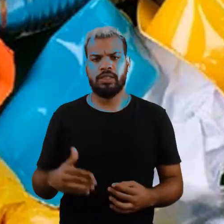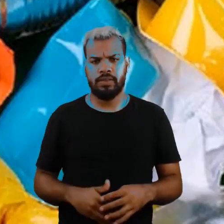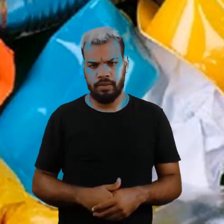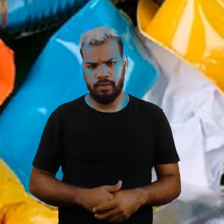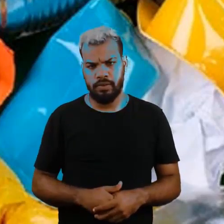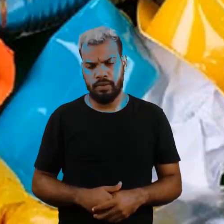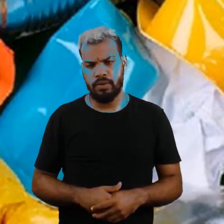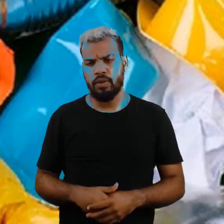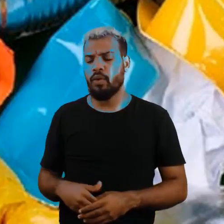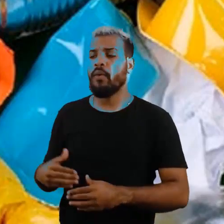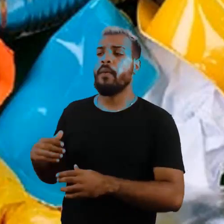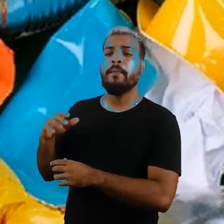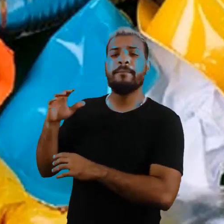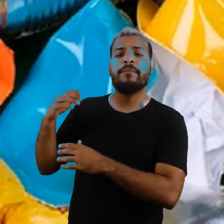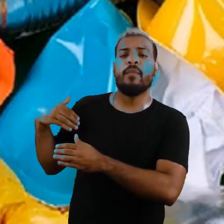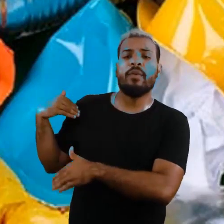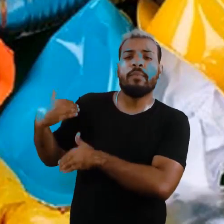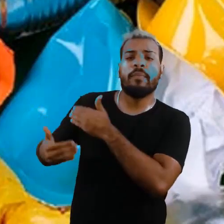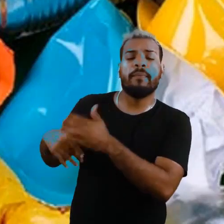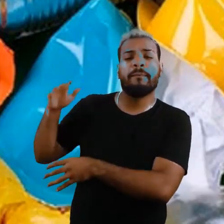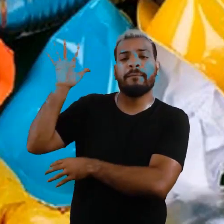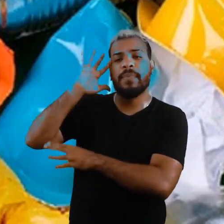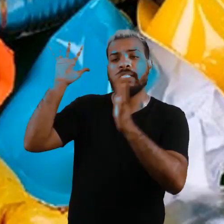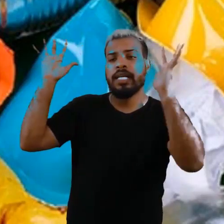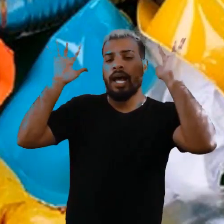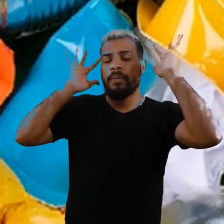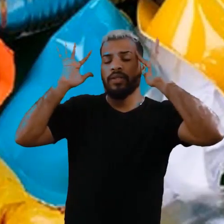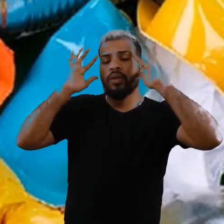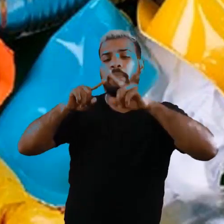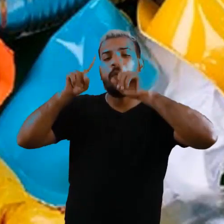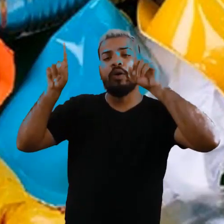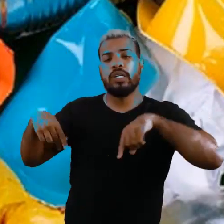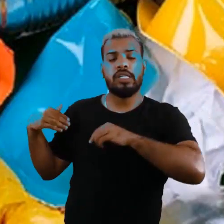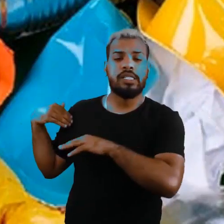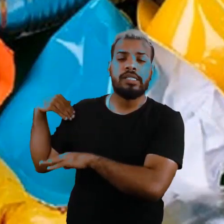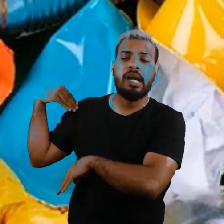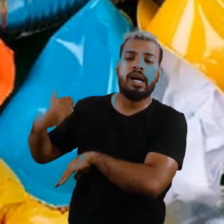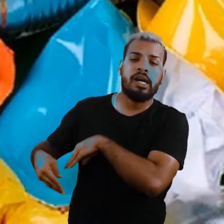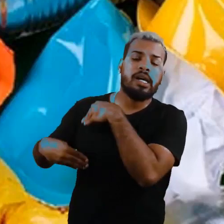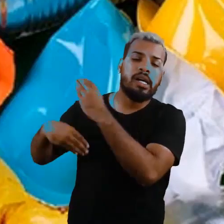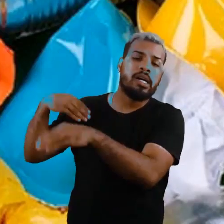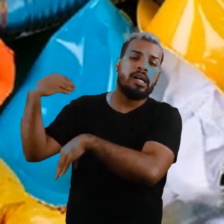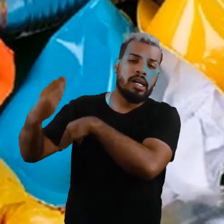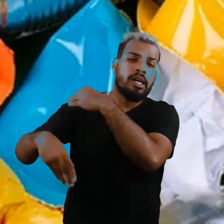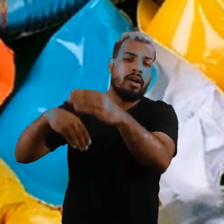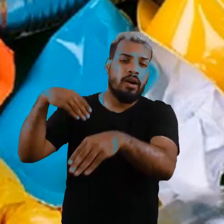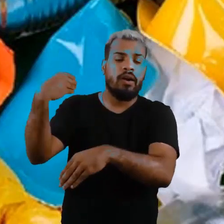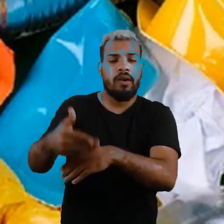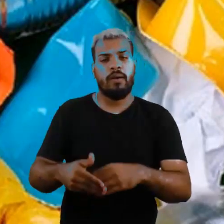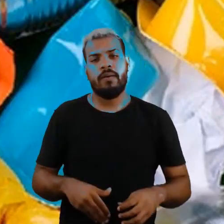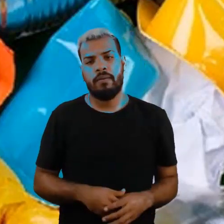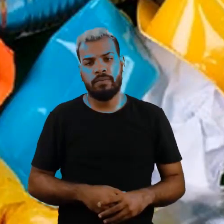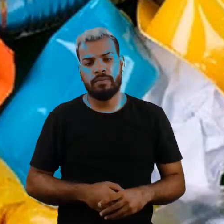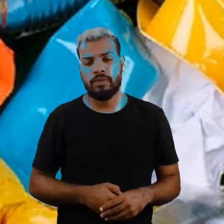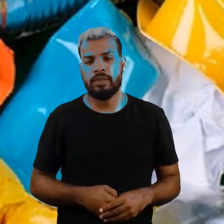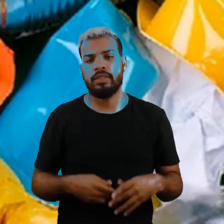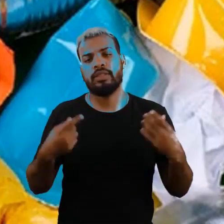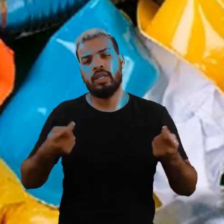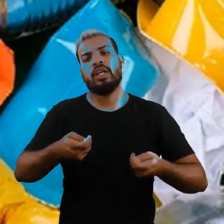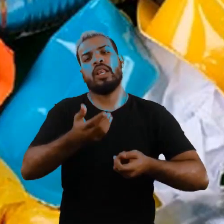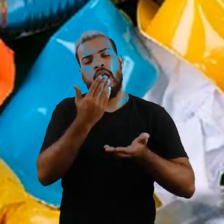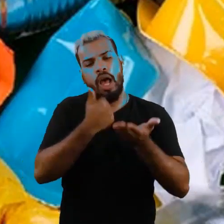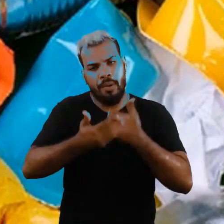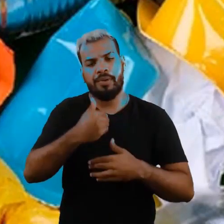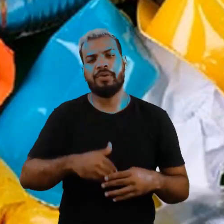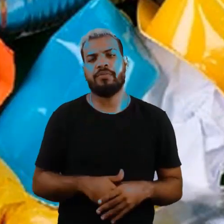lixo foi um erro desde o processo de pensamento de projeto. Então, os resíduos têm que se